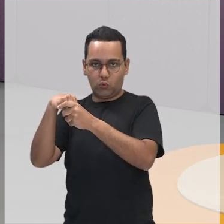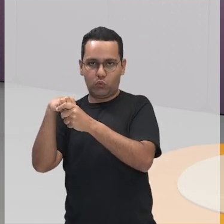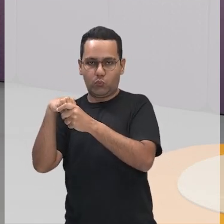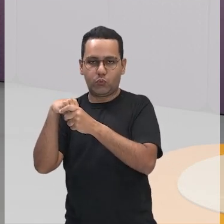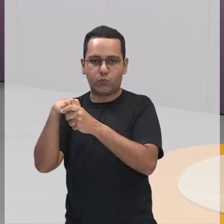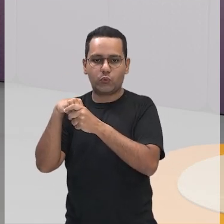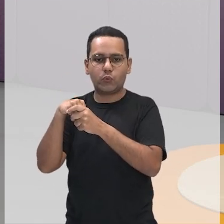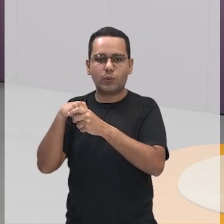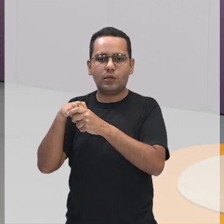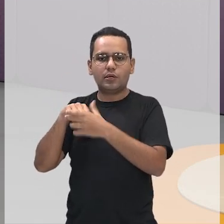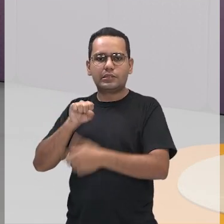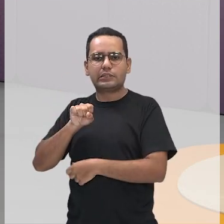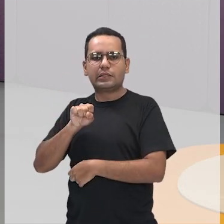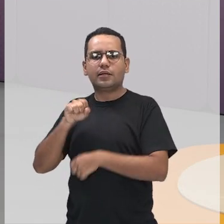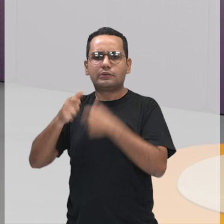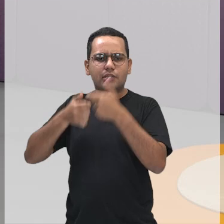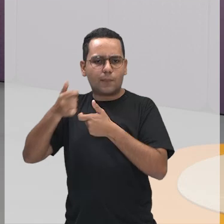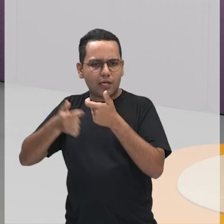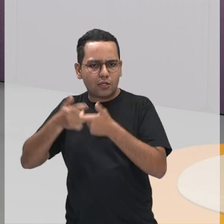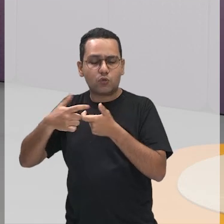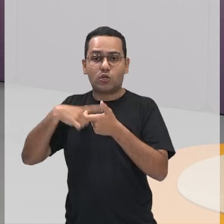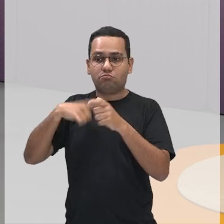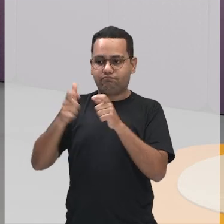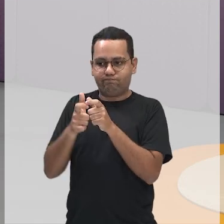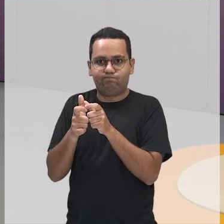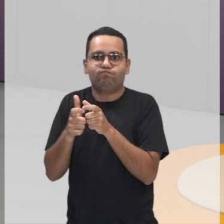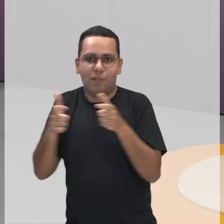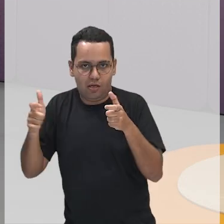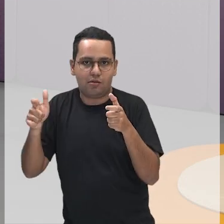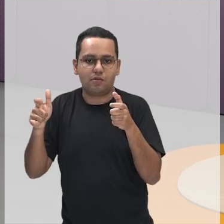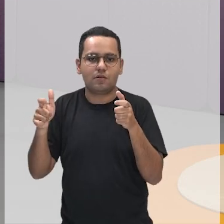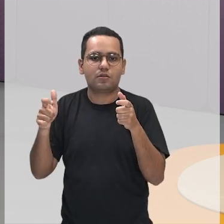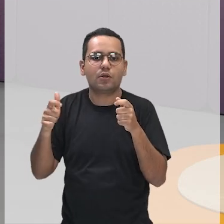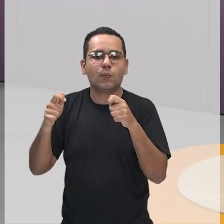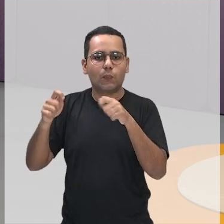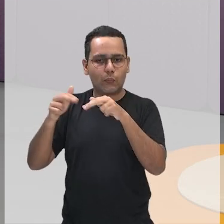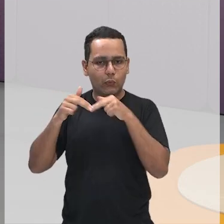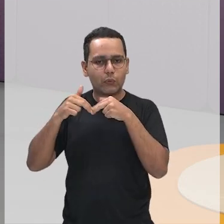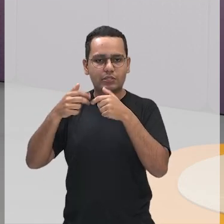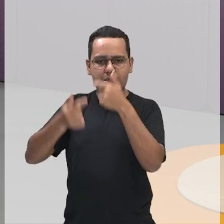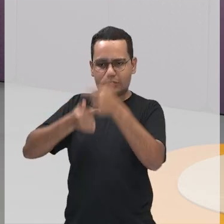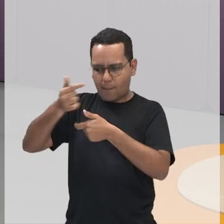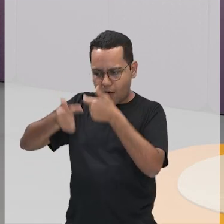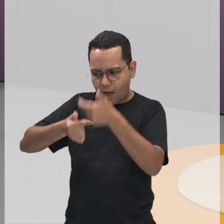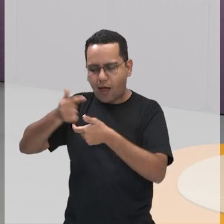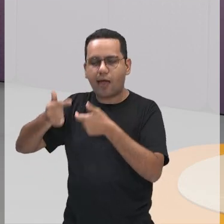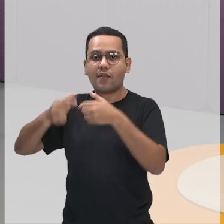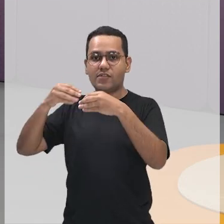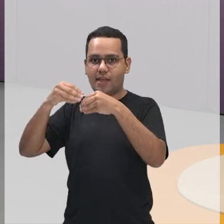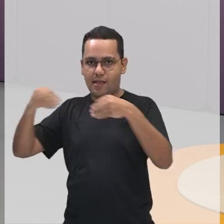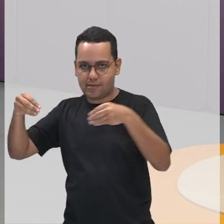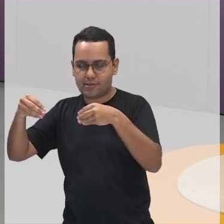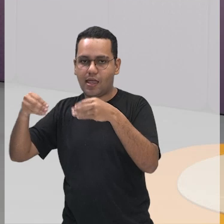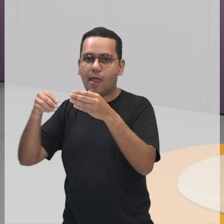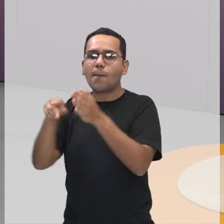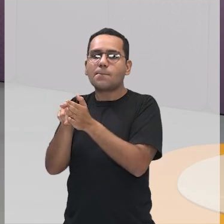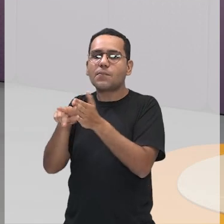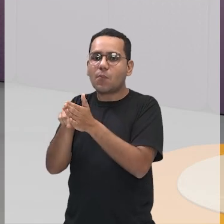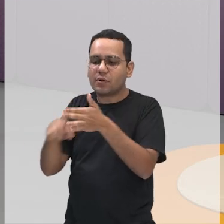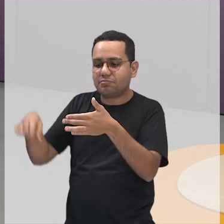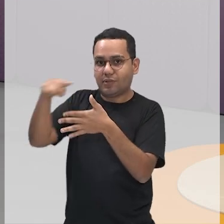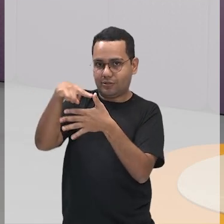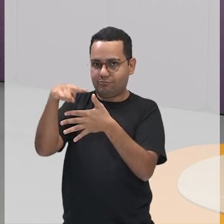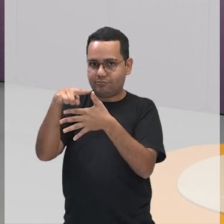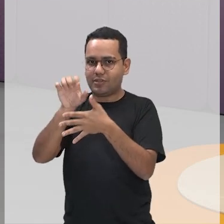a mais numerosa da sociedade, trabalhavam nas terras dos esparciatas e eram obrigados a